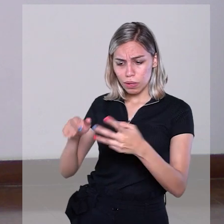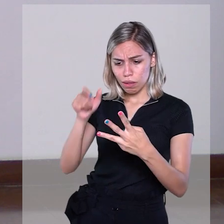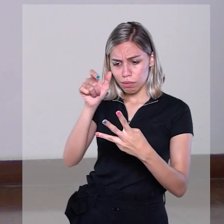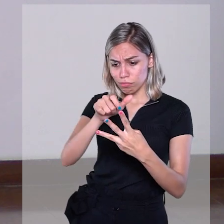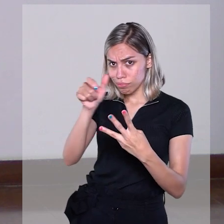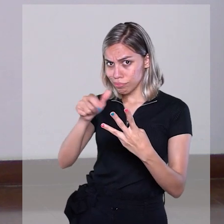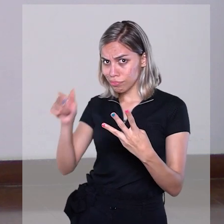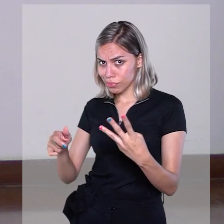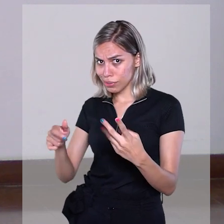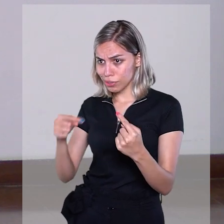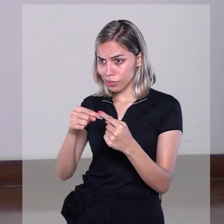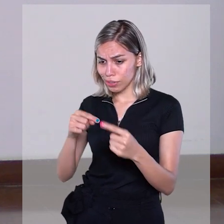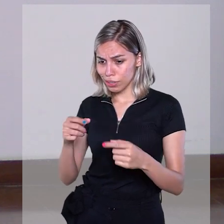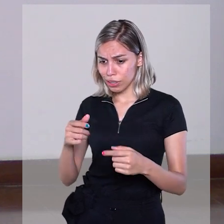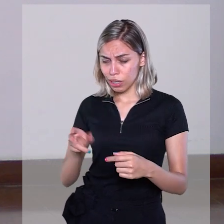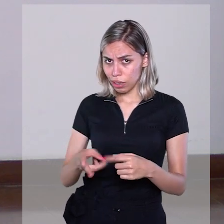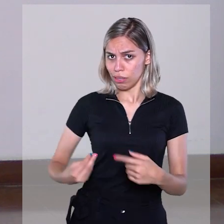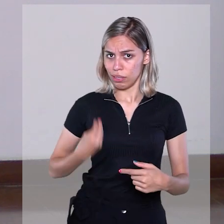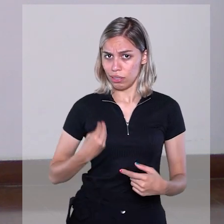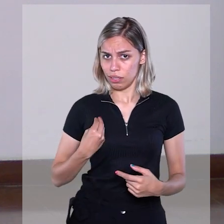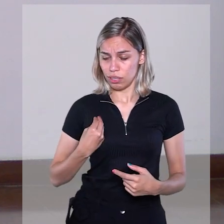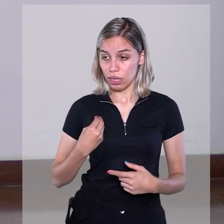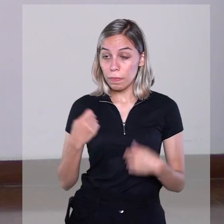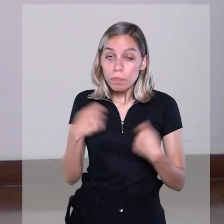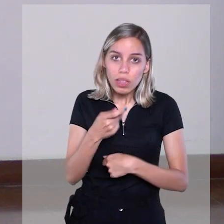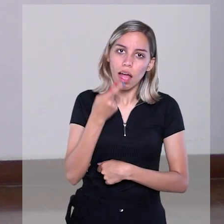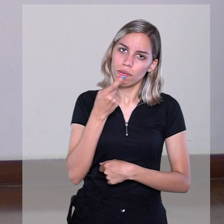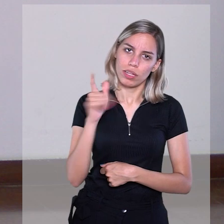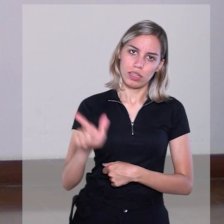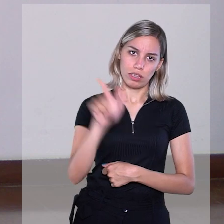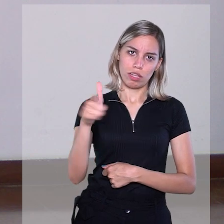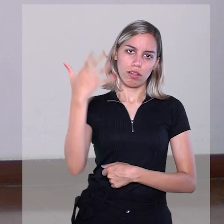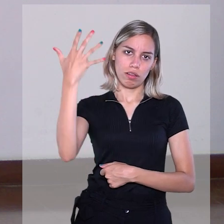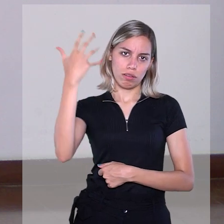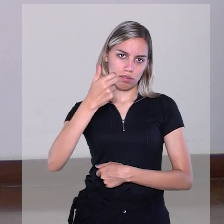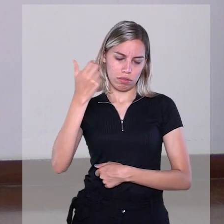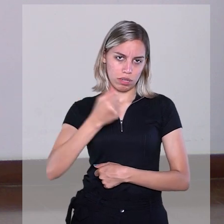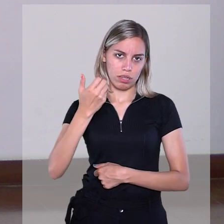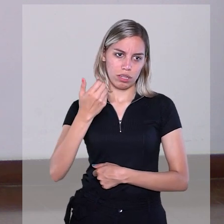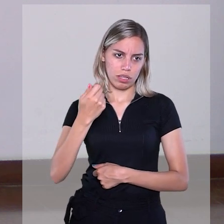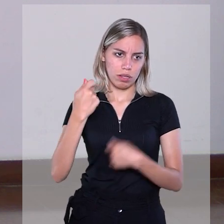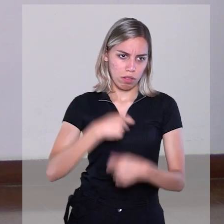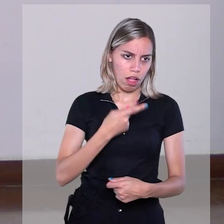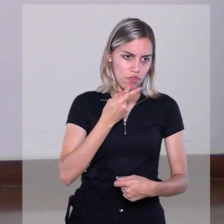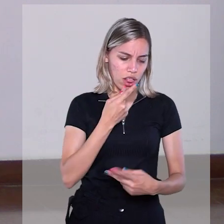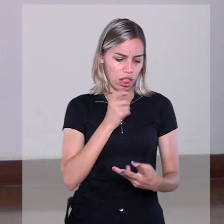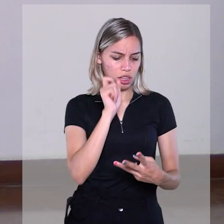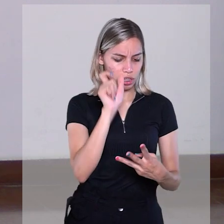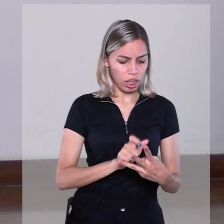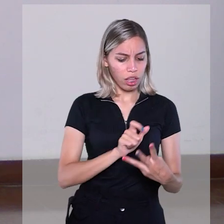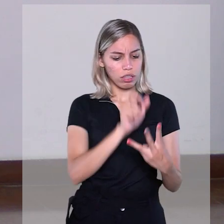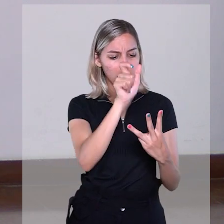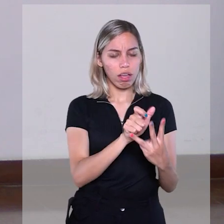É preciso dar nome aos bois, às vacas, aos bezerrinhos todos. Por que só nós é que temos que carregar esse